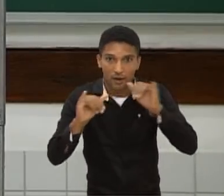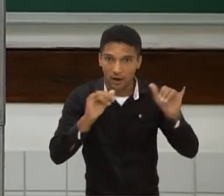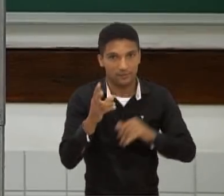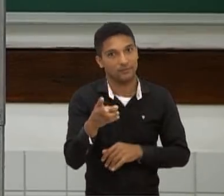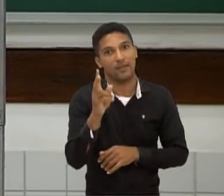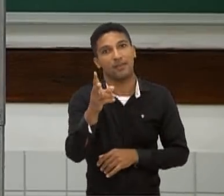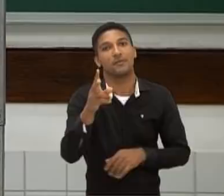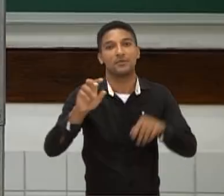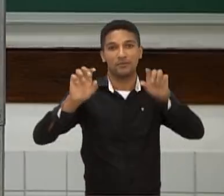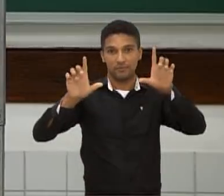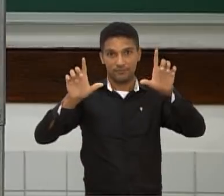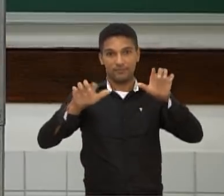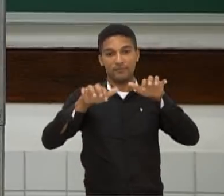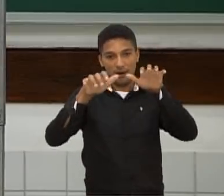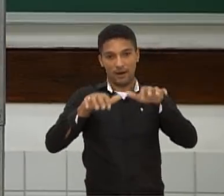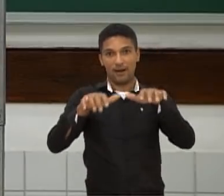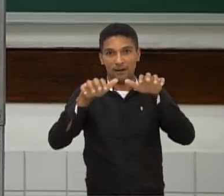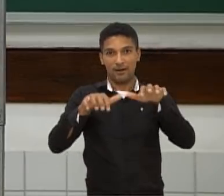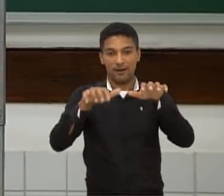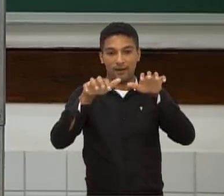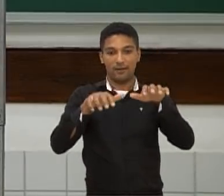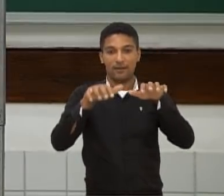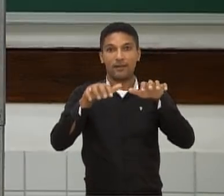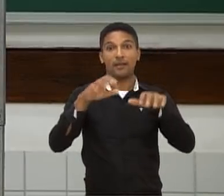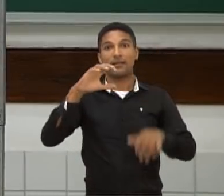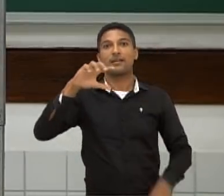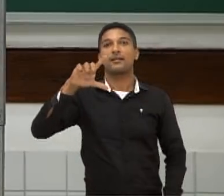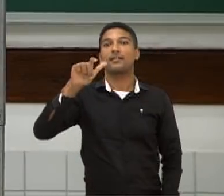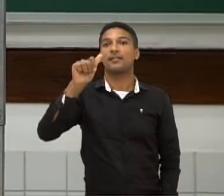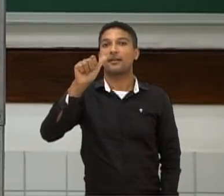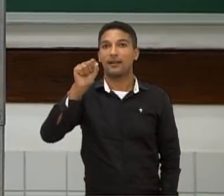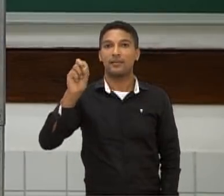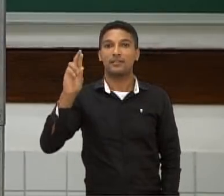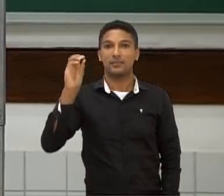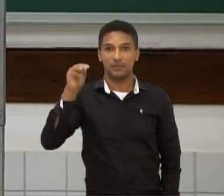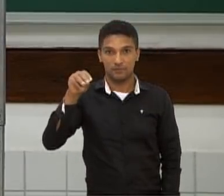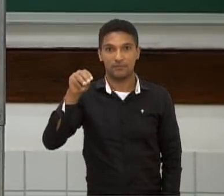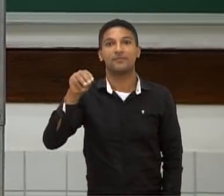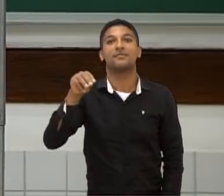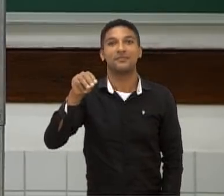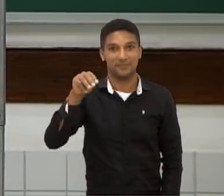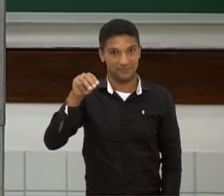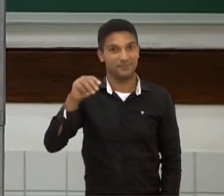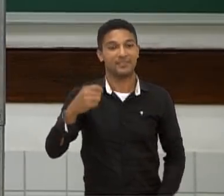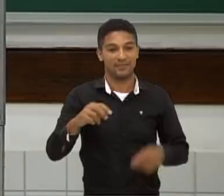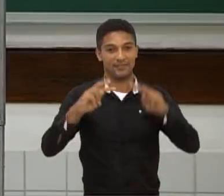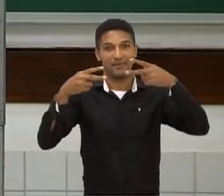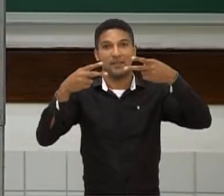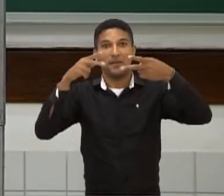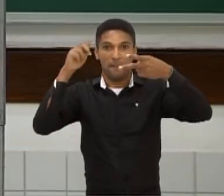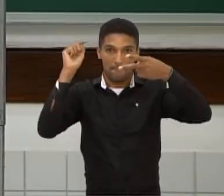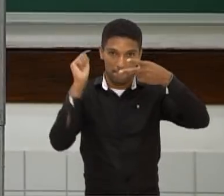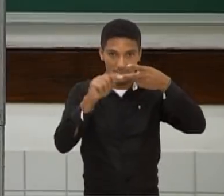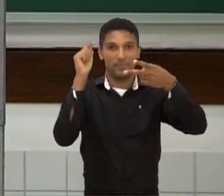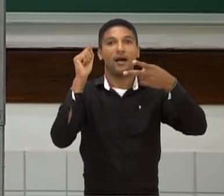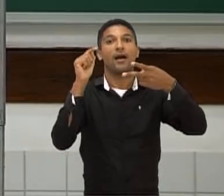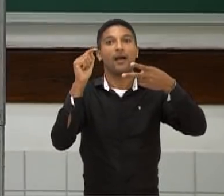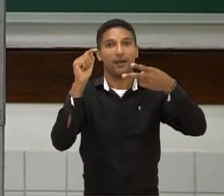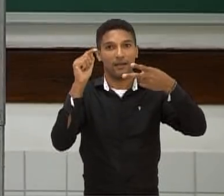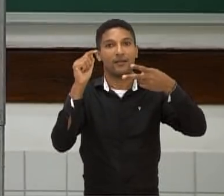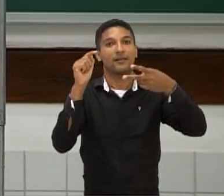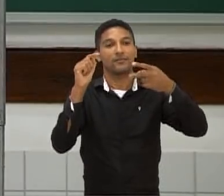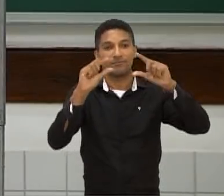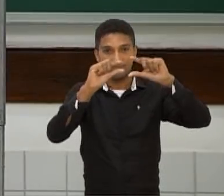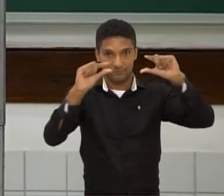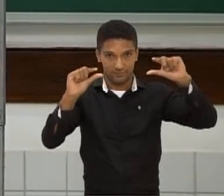sempre que a professora fala, tem que entrar lá no Classroom, entrar no link, no primeiro link que tem lá